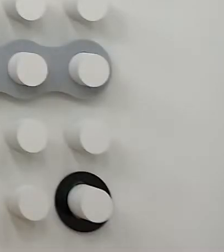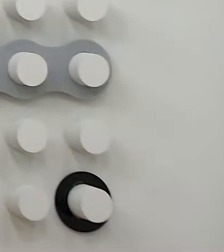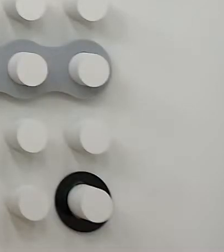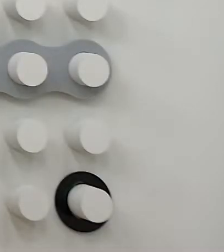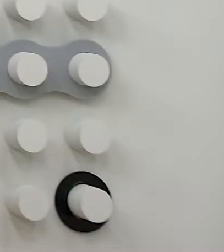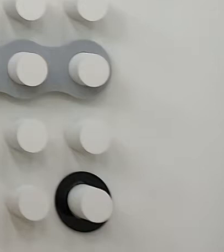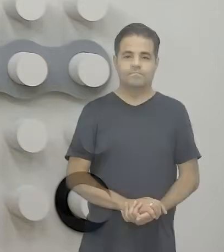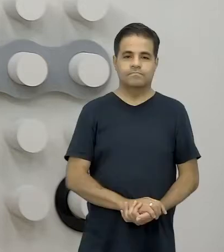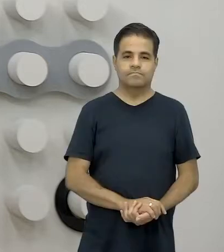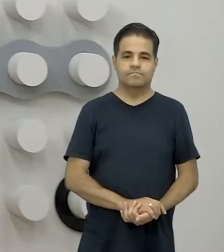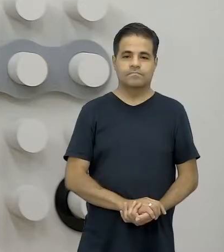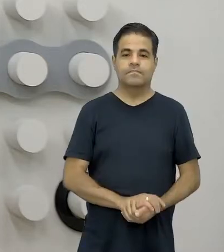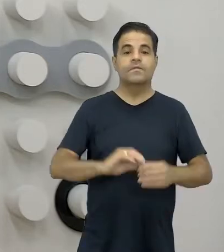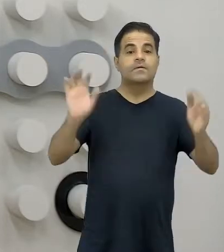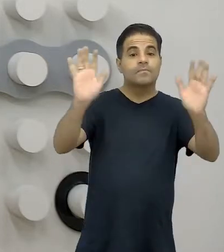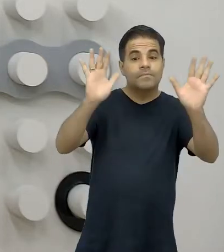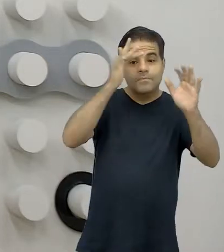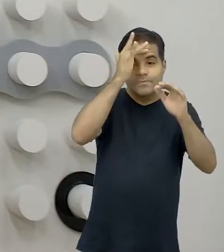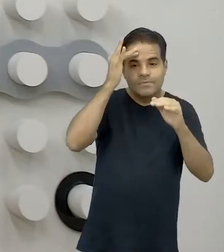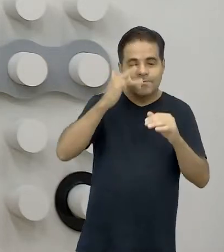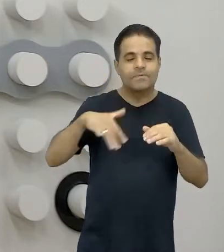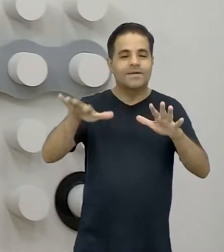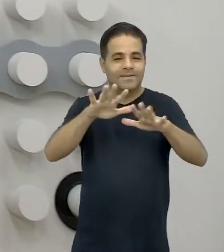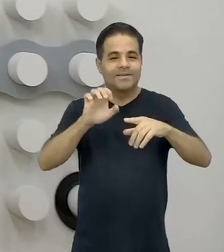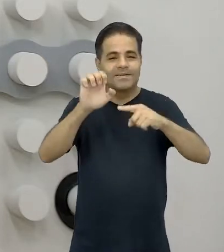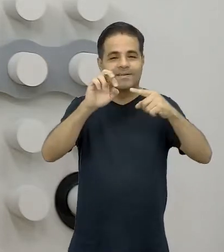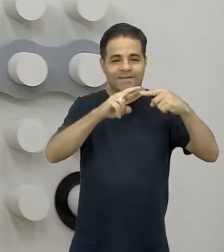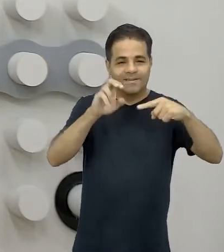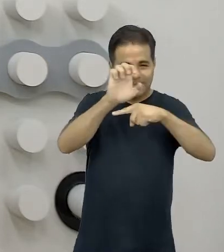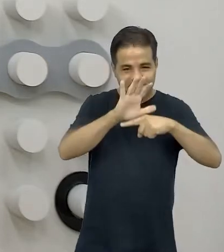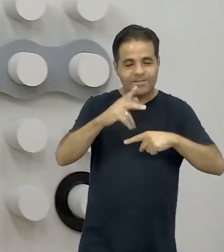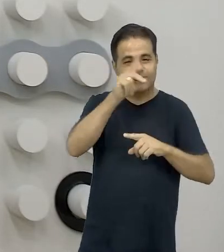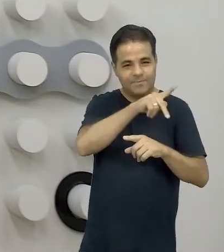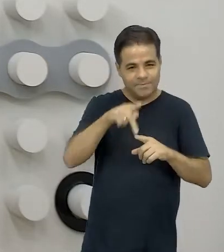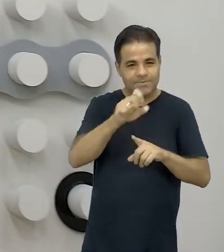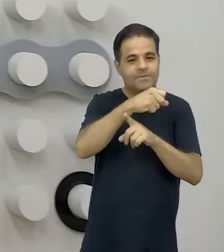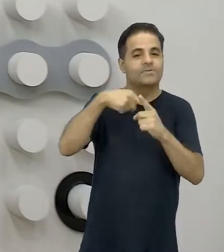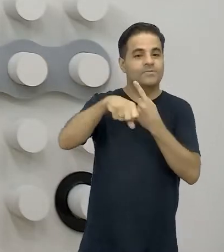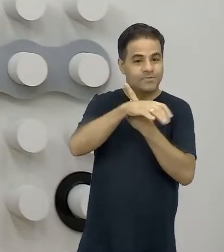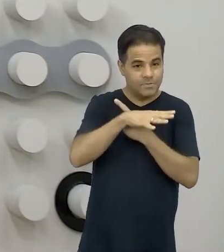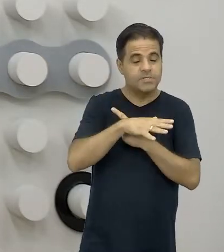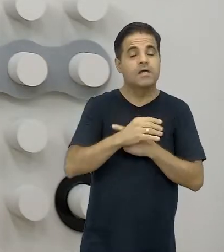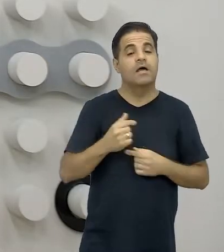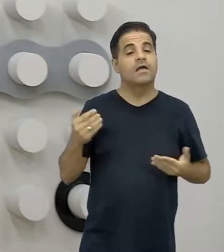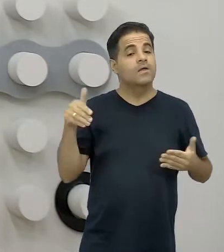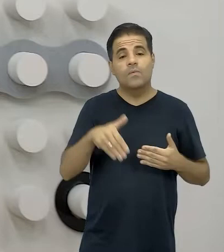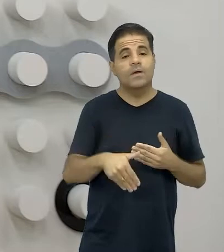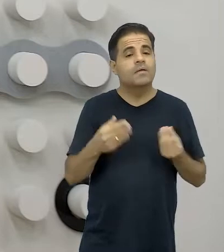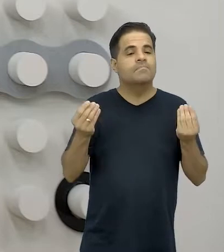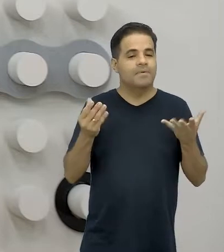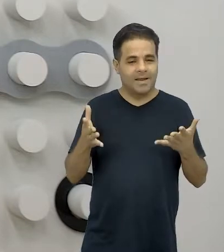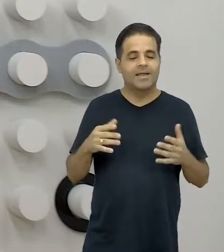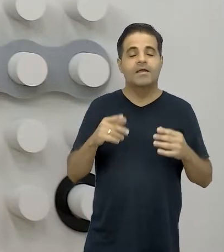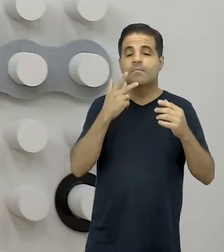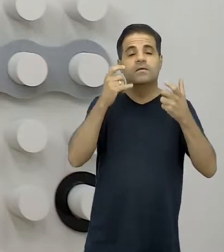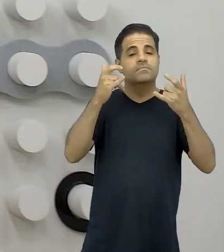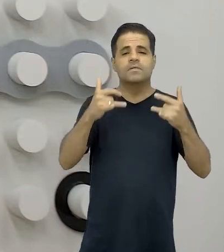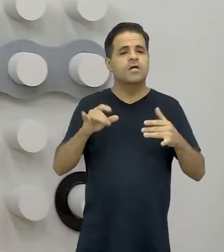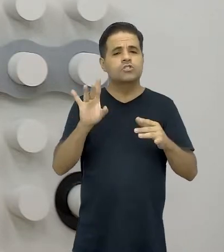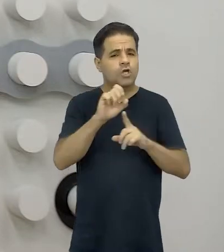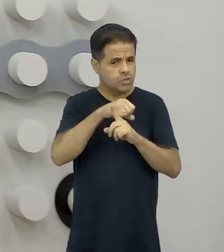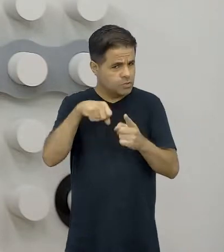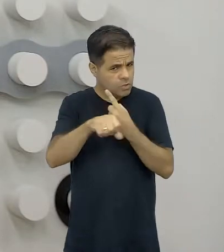E aí, pessoal da rede estadual, tudo bem? Eu sou o professor Thiago Lazzarin, de Sociologia. Na verdade, eu estou aqui com vocês para falar não